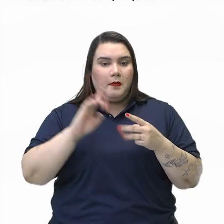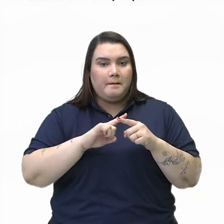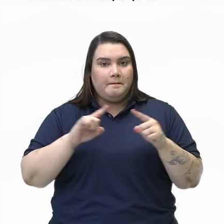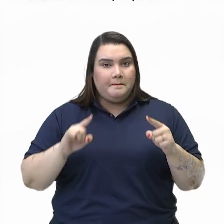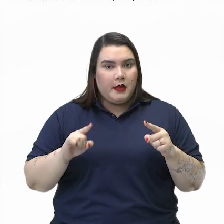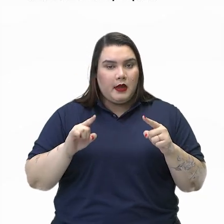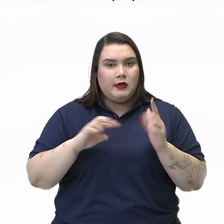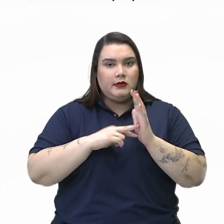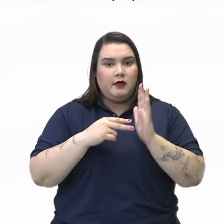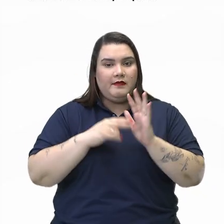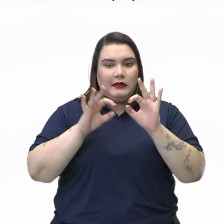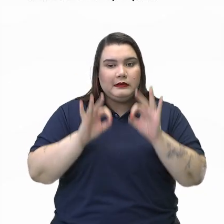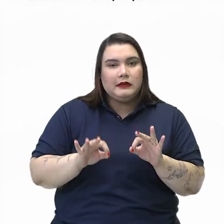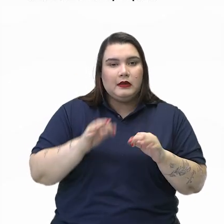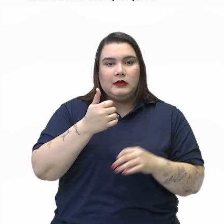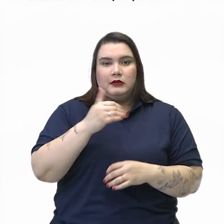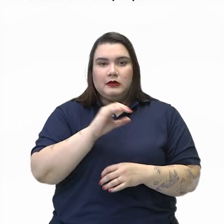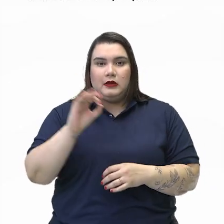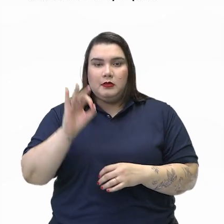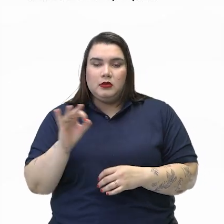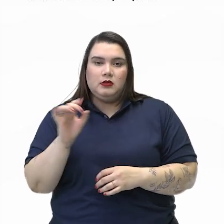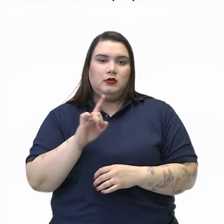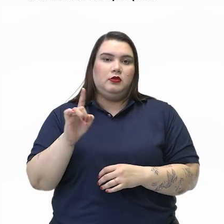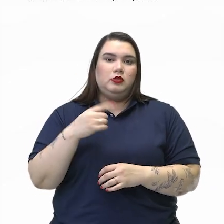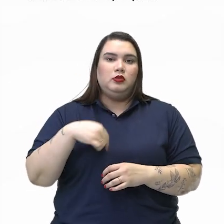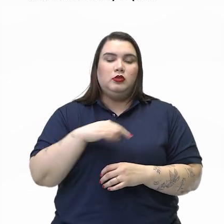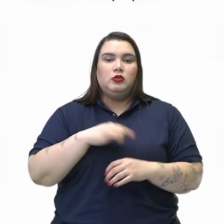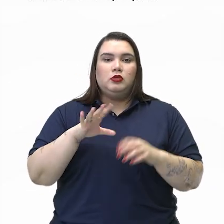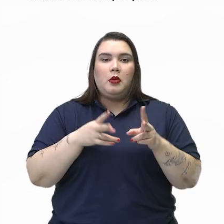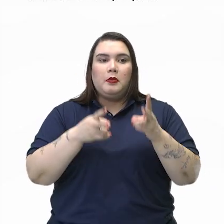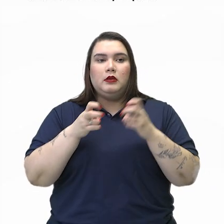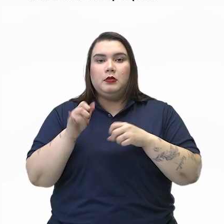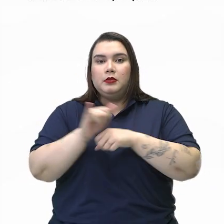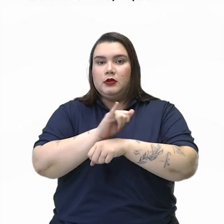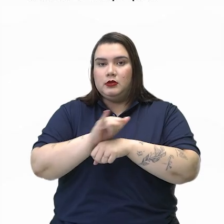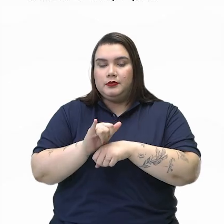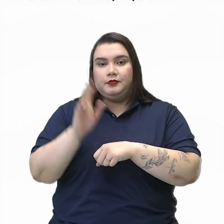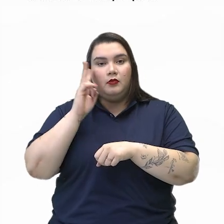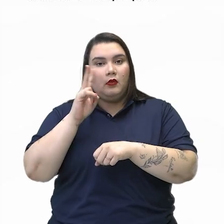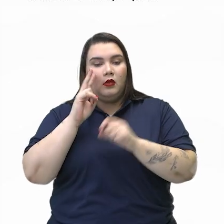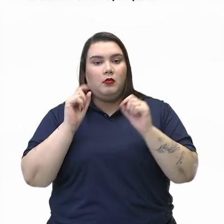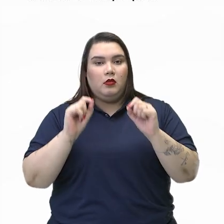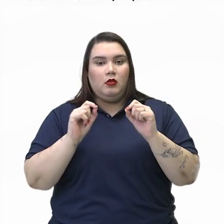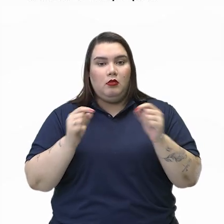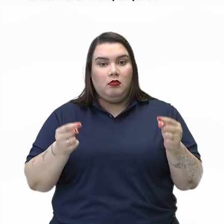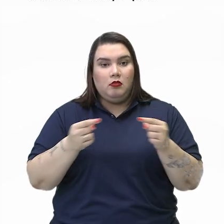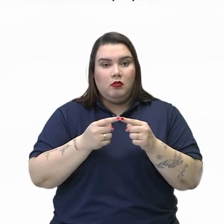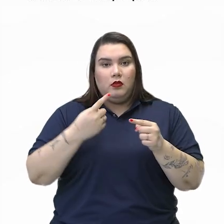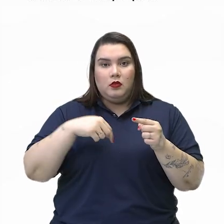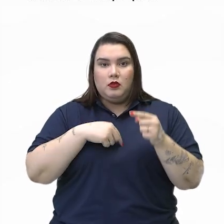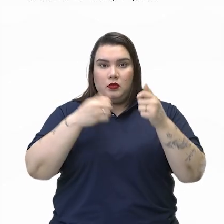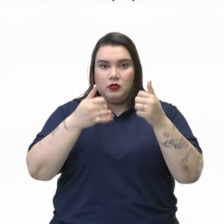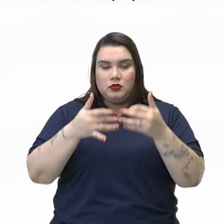que é exatamente assim. Nós apenas estamos enxergando uma forma. Lembrando que aqui, quando a gente